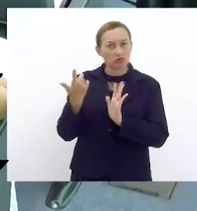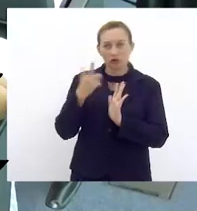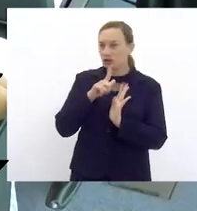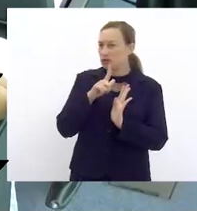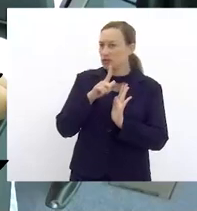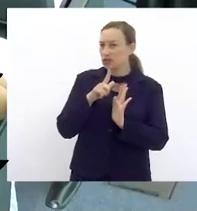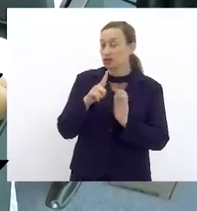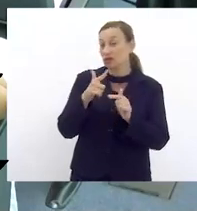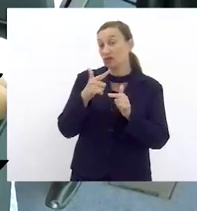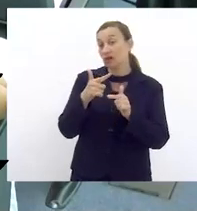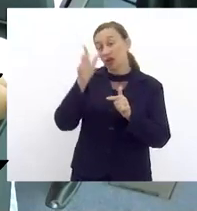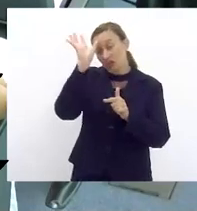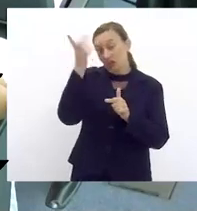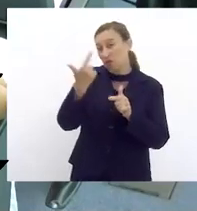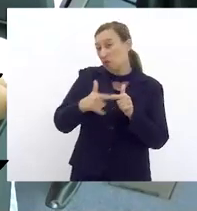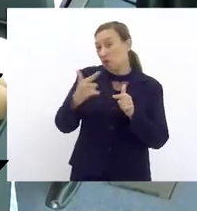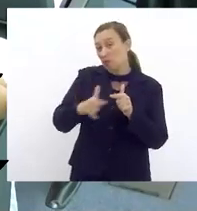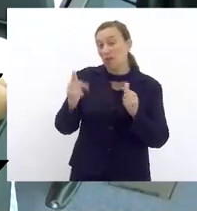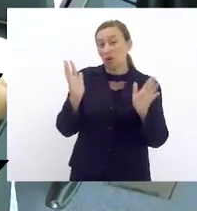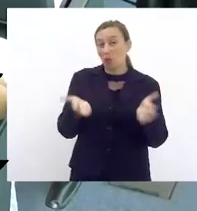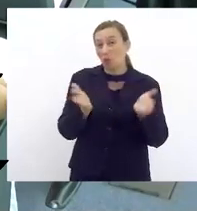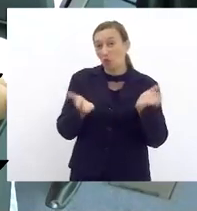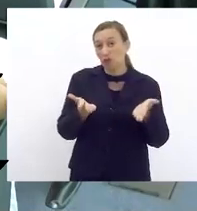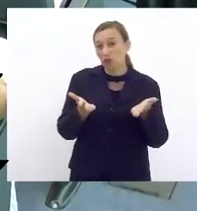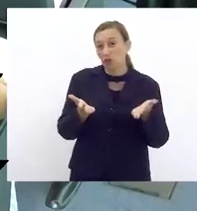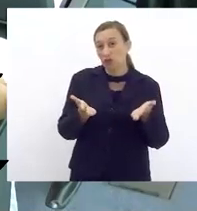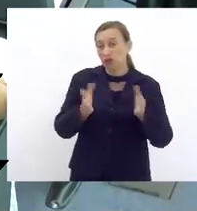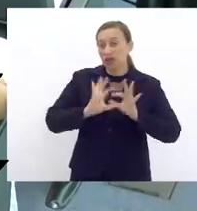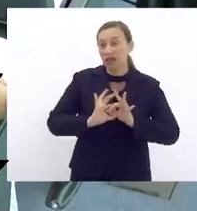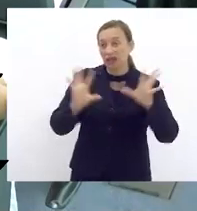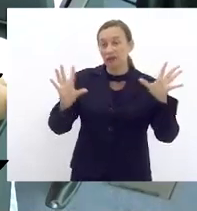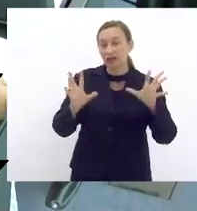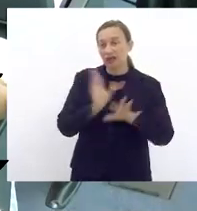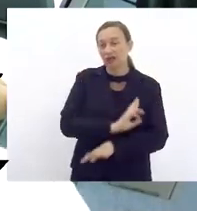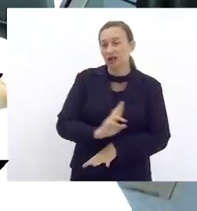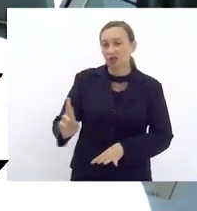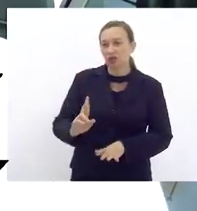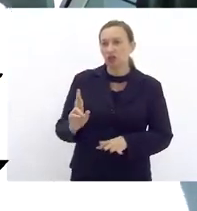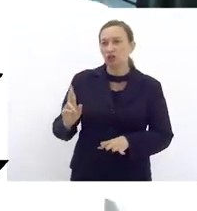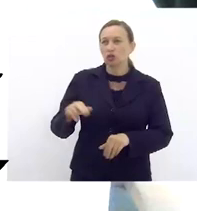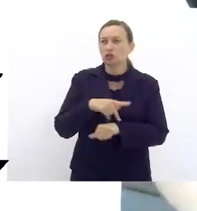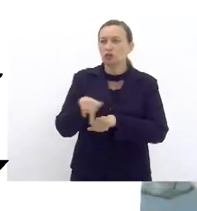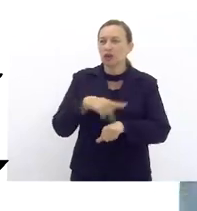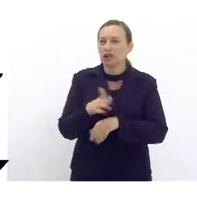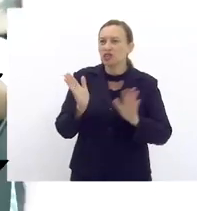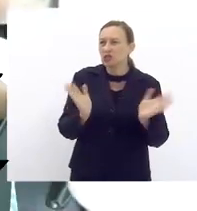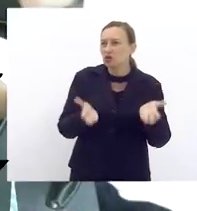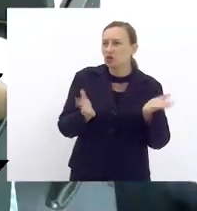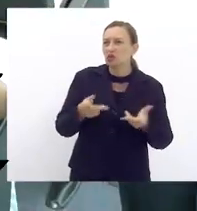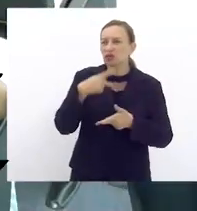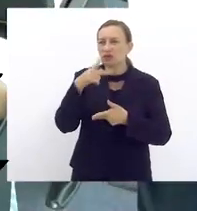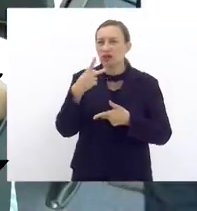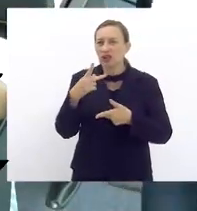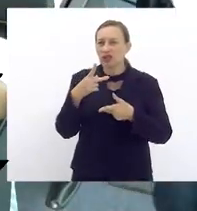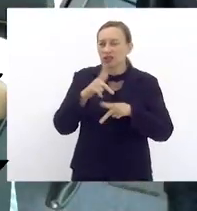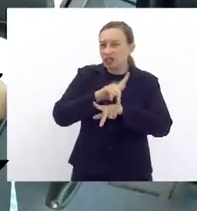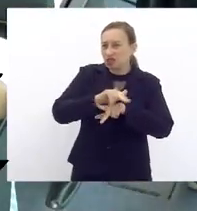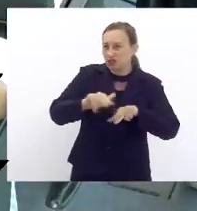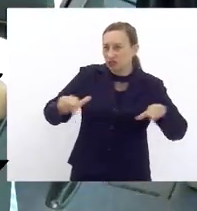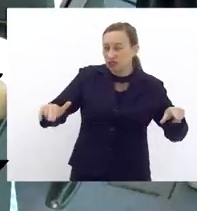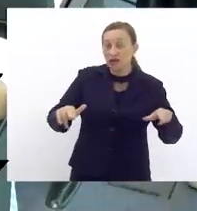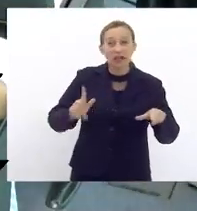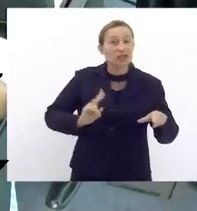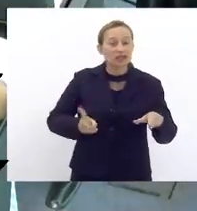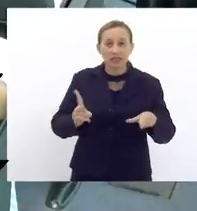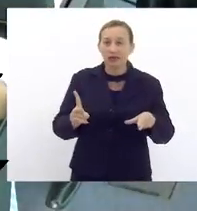desse problema que é hoje a questão da liberdade religiosa num país que hoje em dia nós falamos que é plural país sempre foi